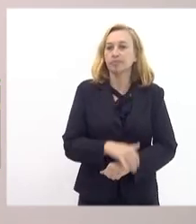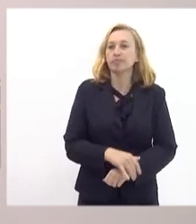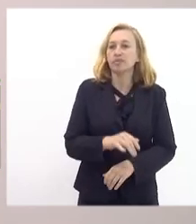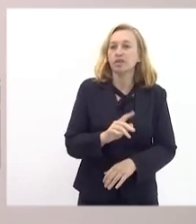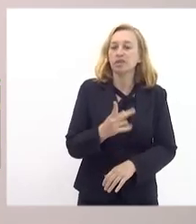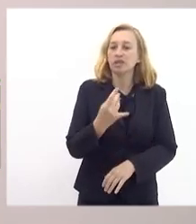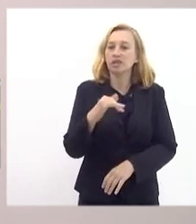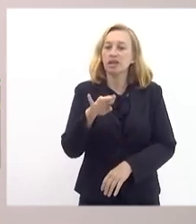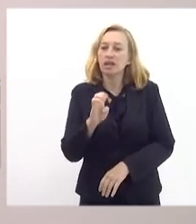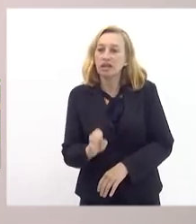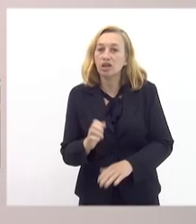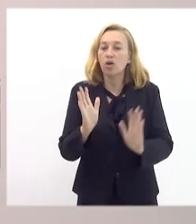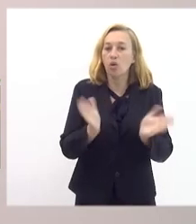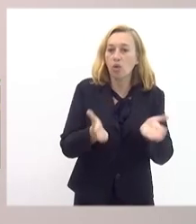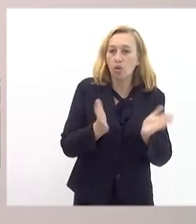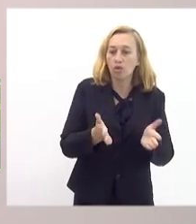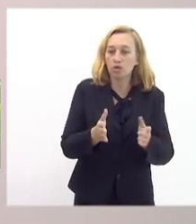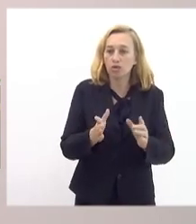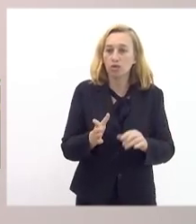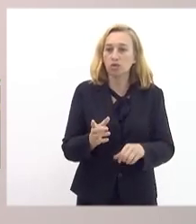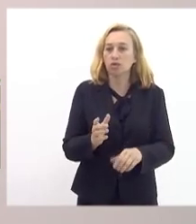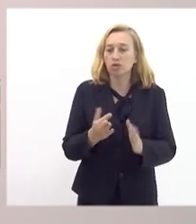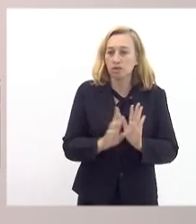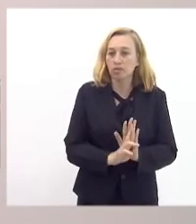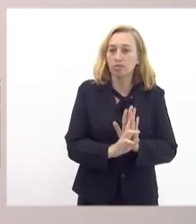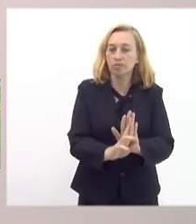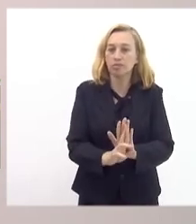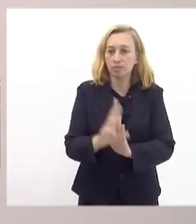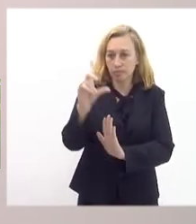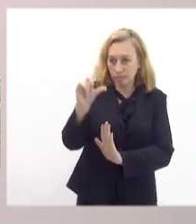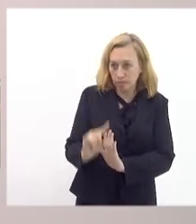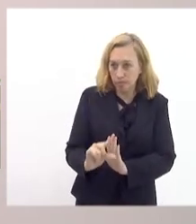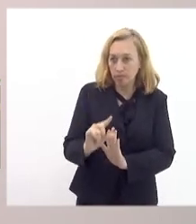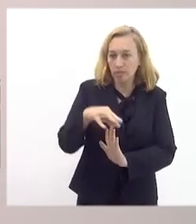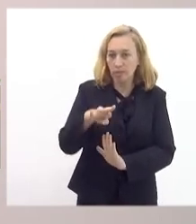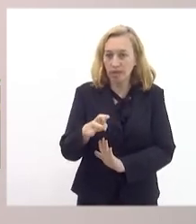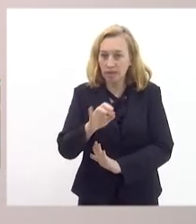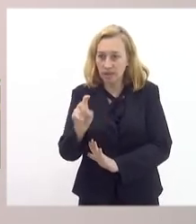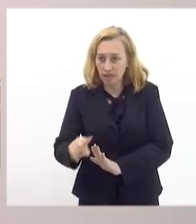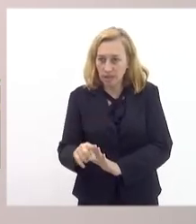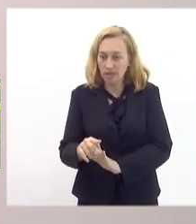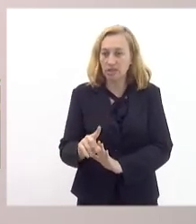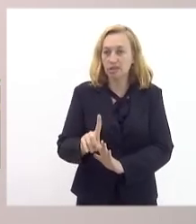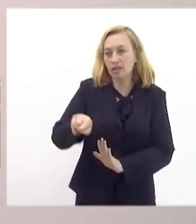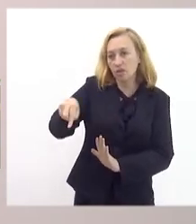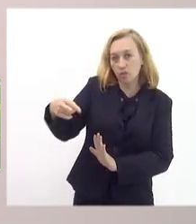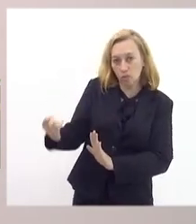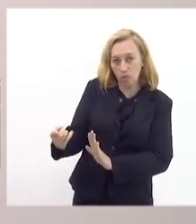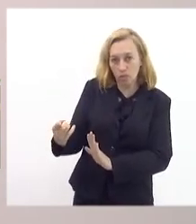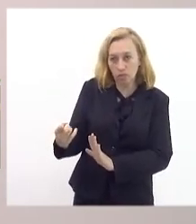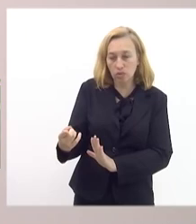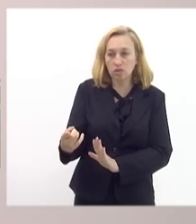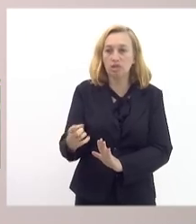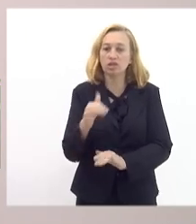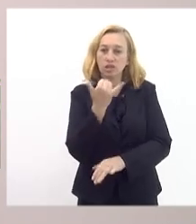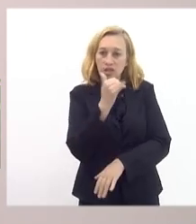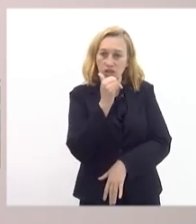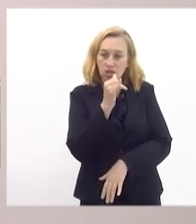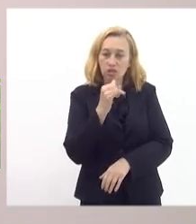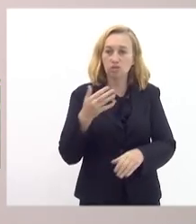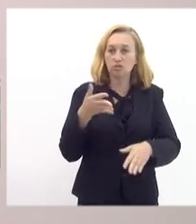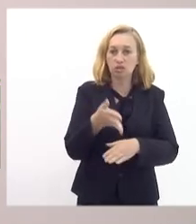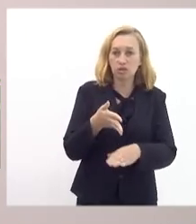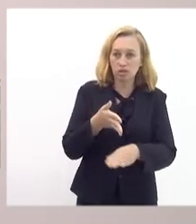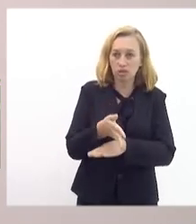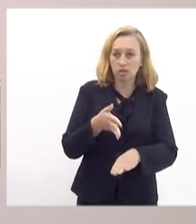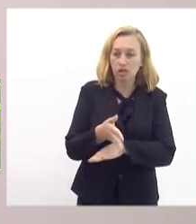hoje já representam menor parte na nossa matriz energética A Gente Tem aí outras de outras energias que estão